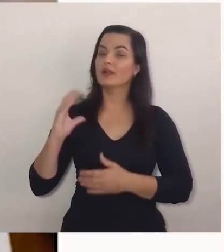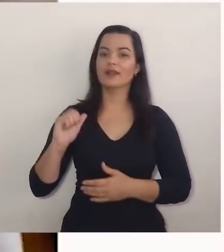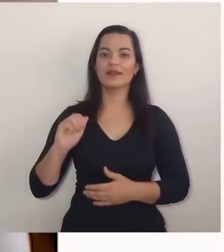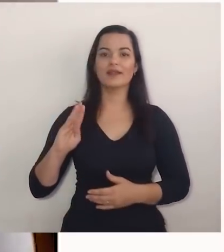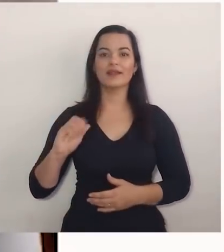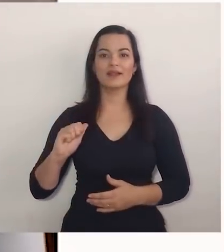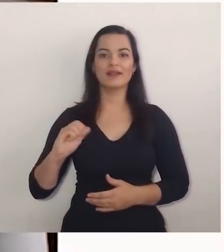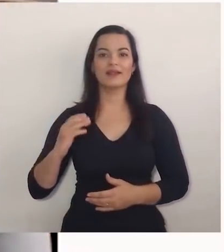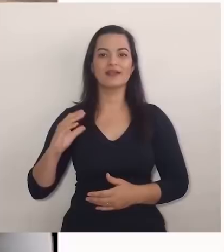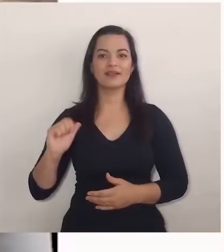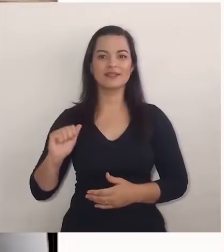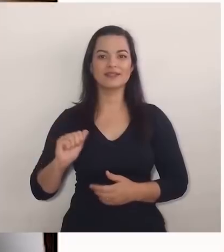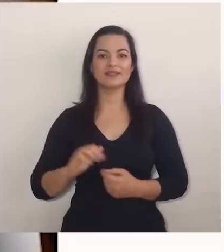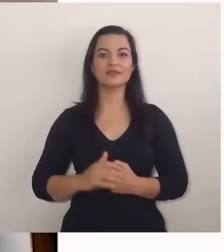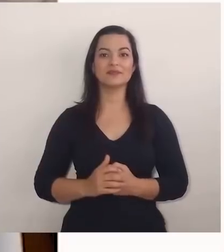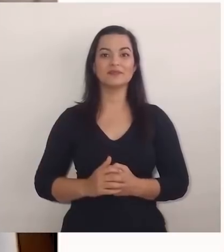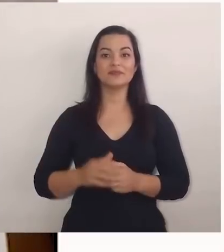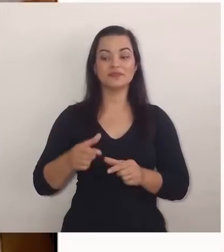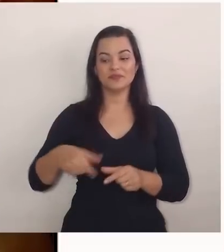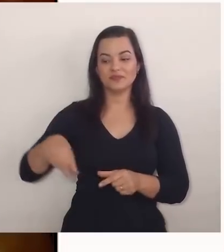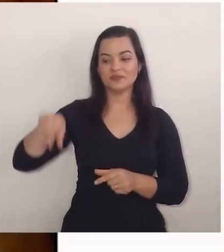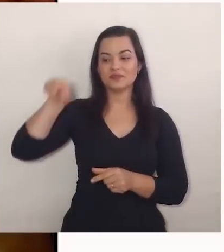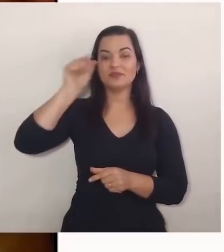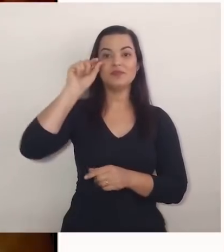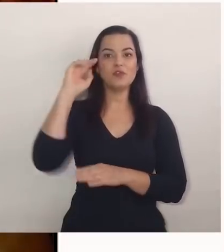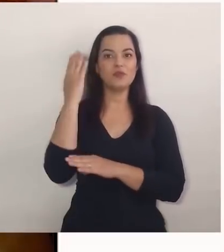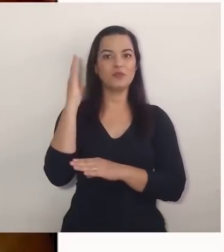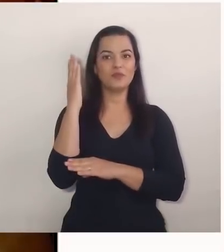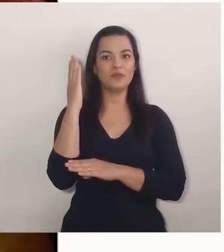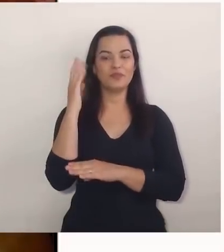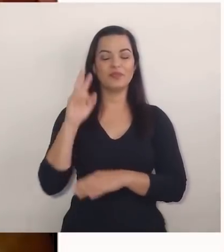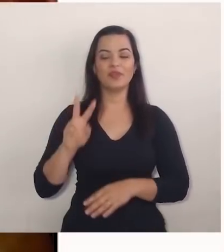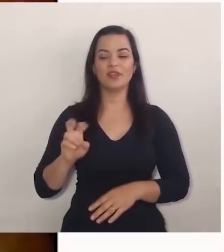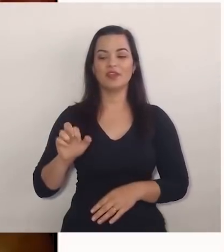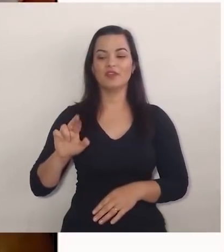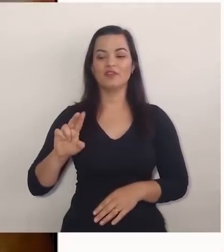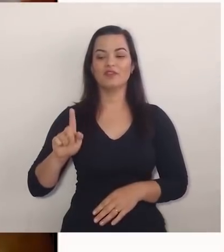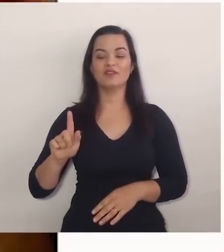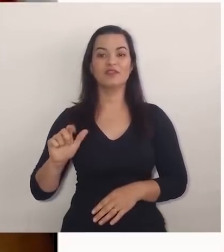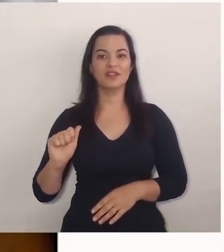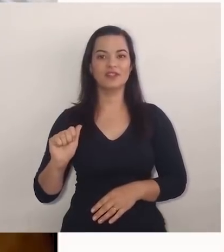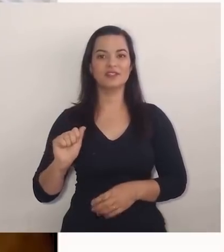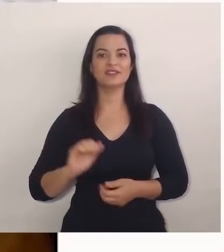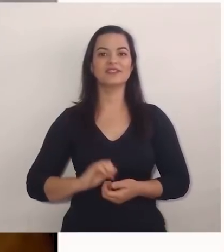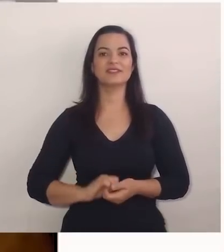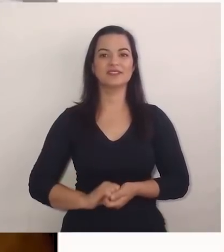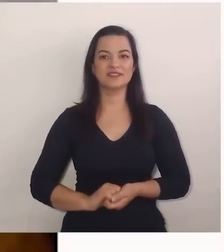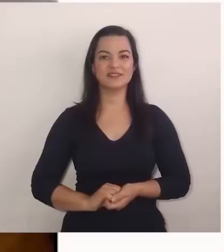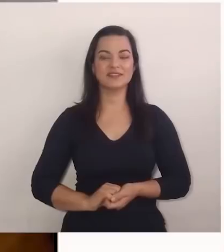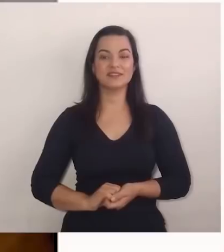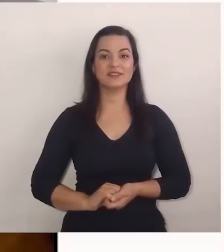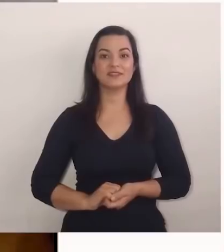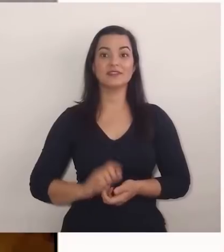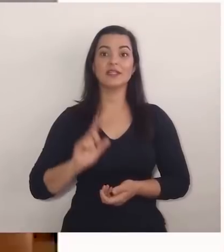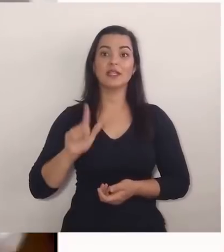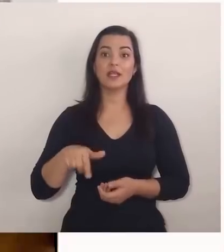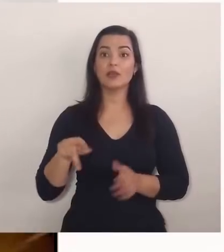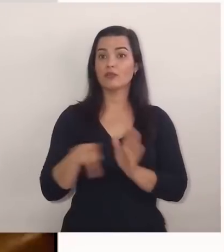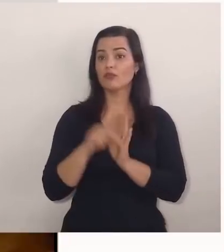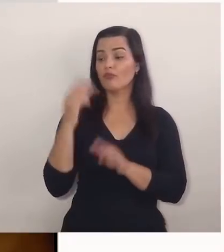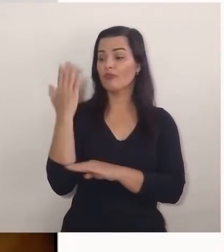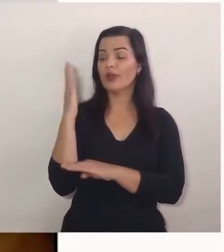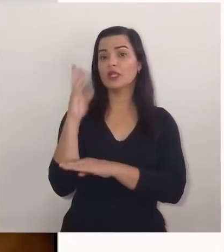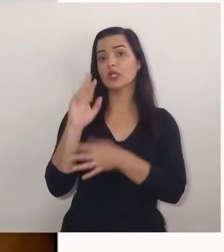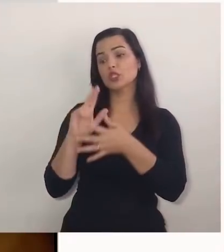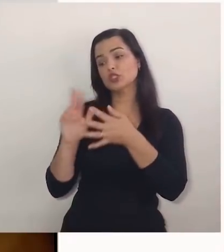esta parte aqui, a verga, que é esta parte aqui, que é o